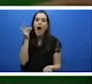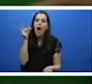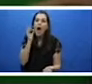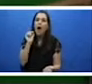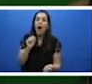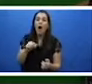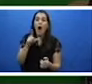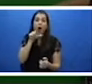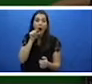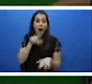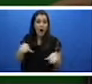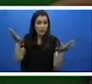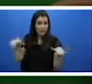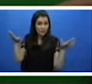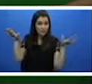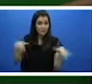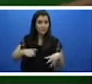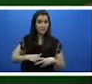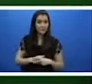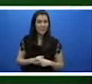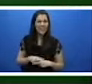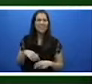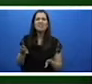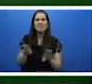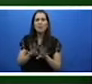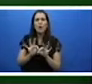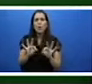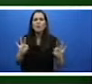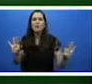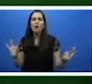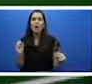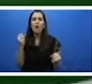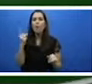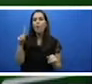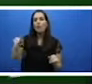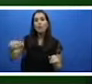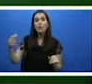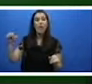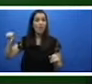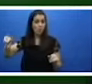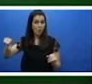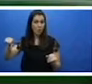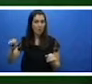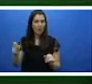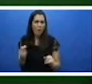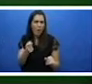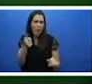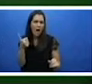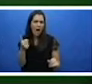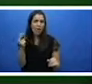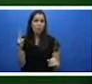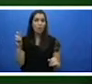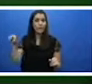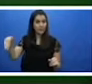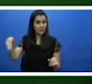Raízes e frutos. O comprimento também? 1,9, quase dois metros de comprimento.